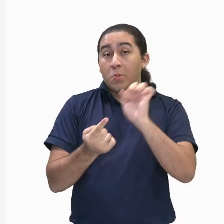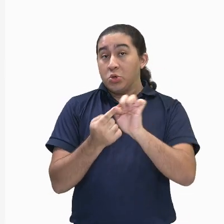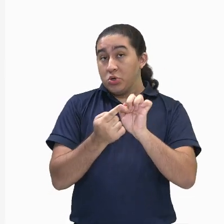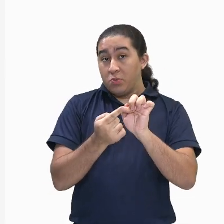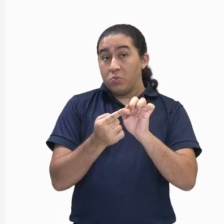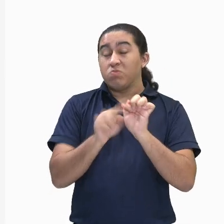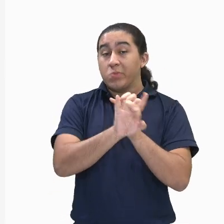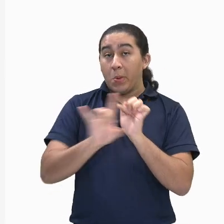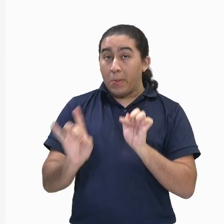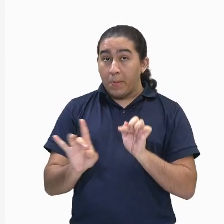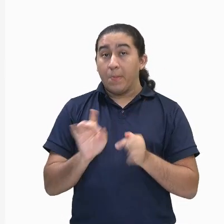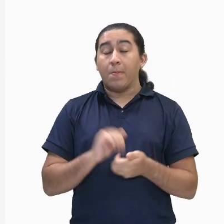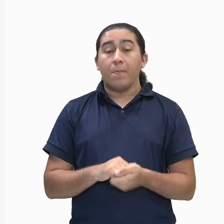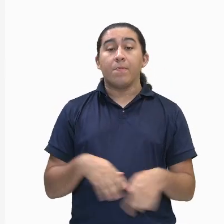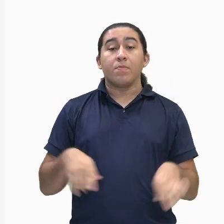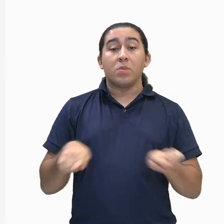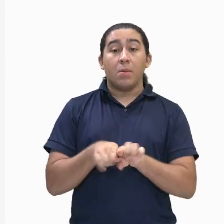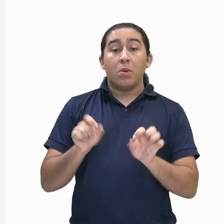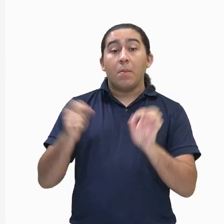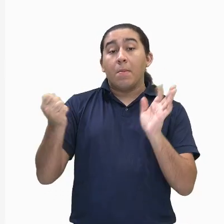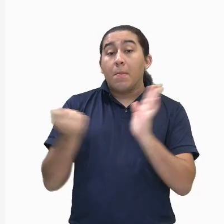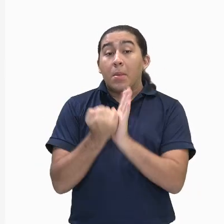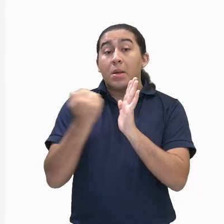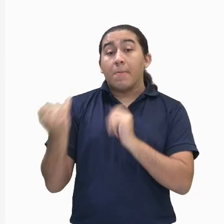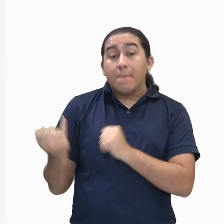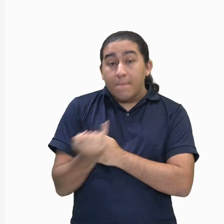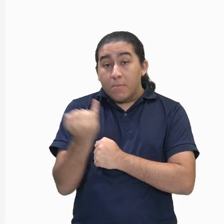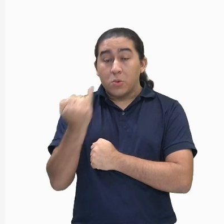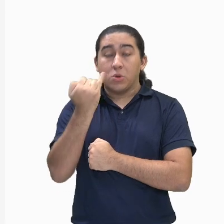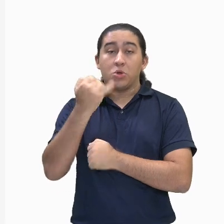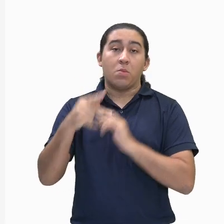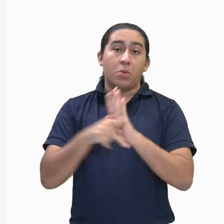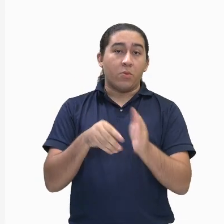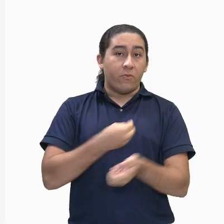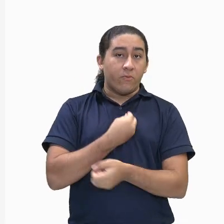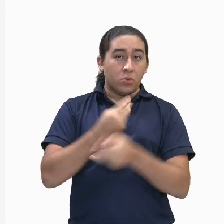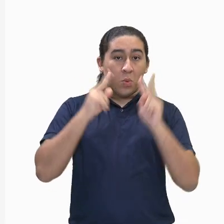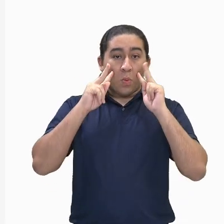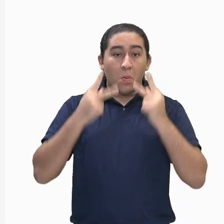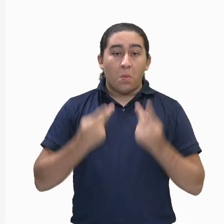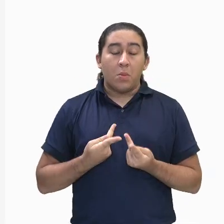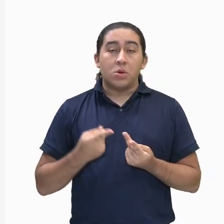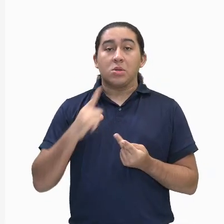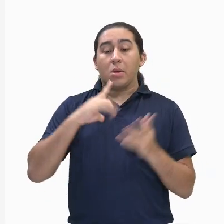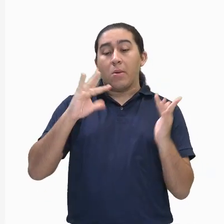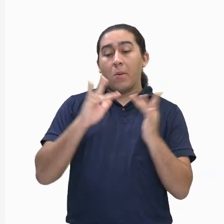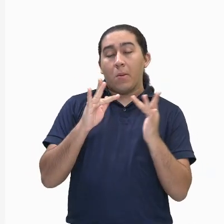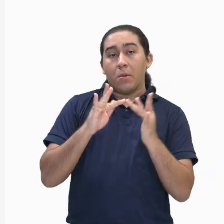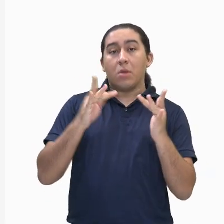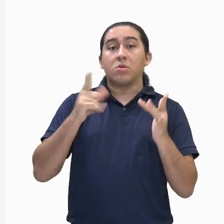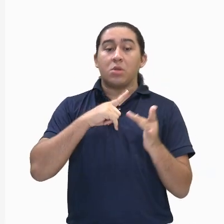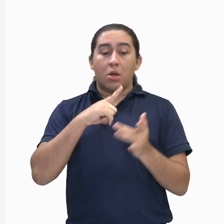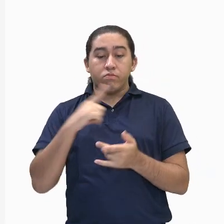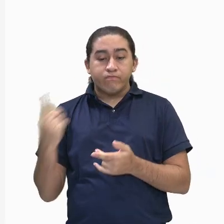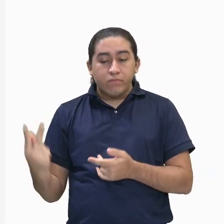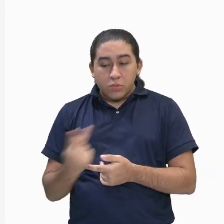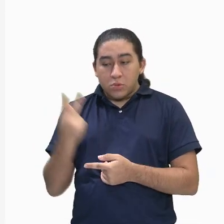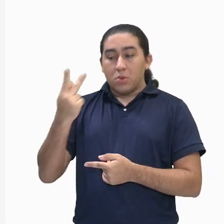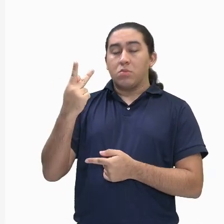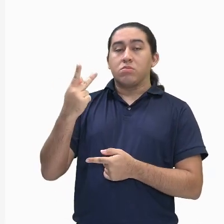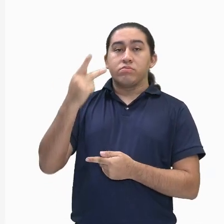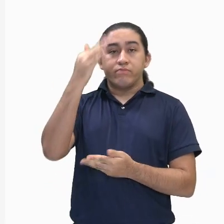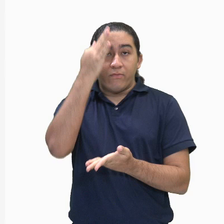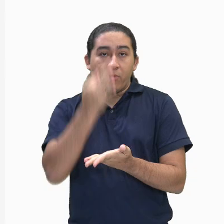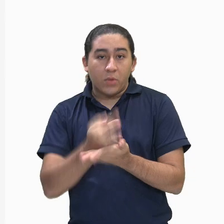Elas marcam momentos fundamentais da vida humana, refletindo valores, crenças e a conexão entre